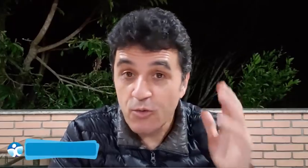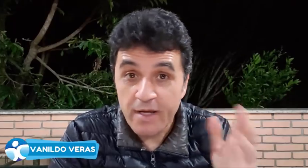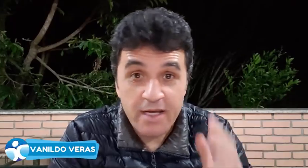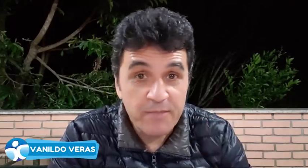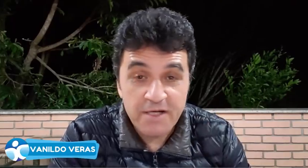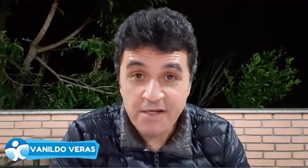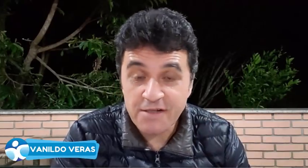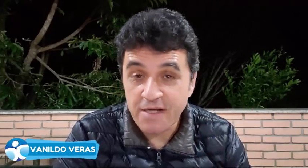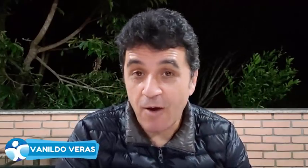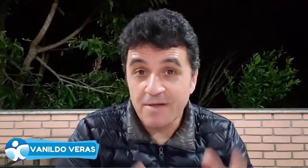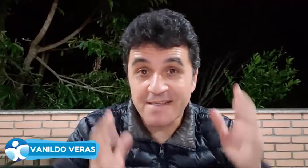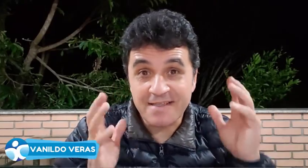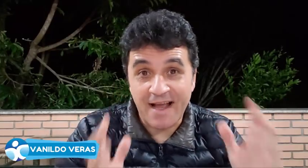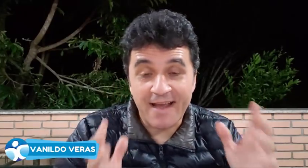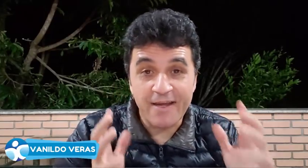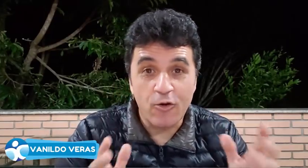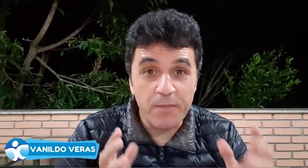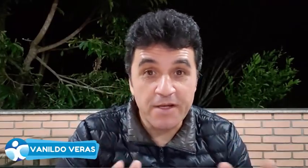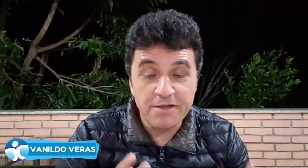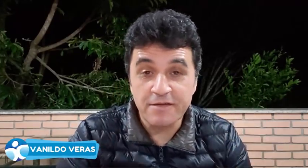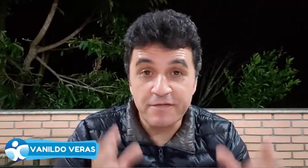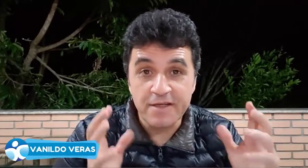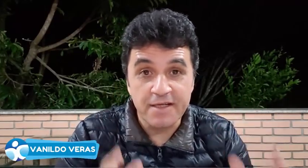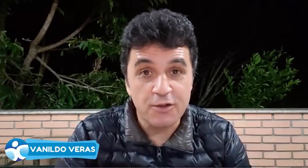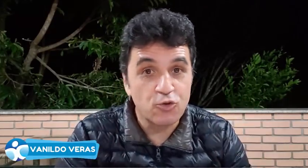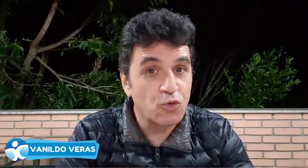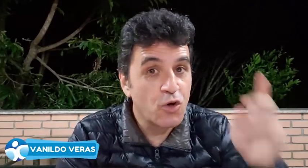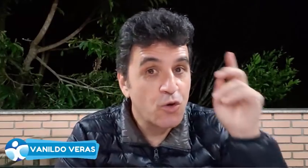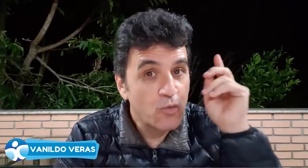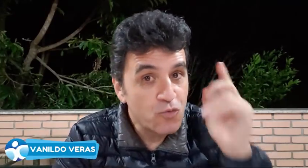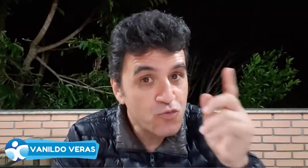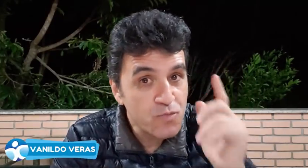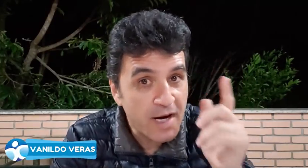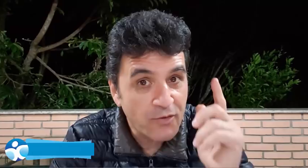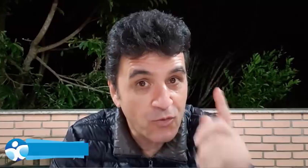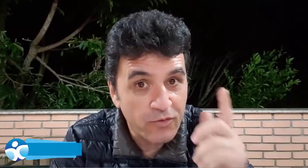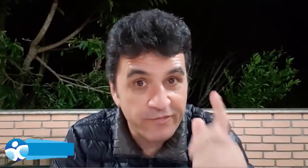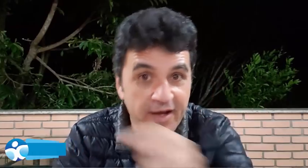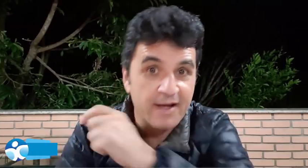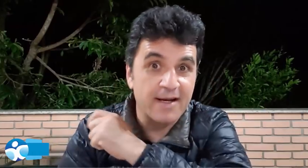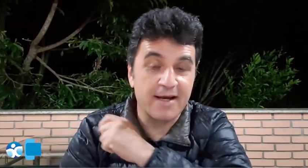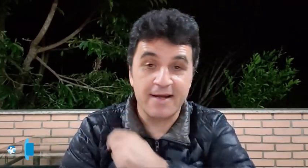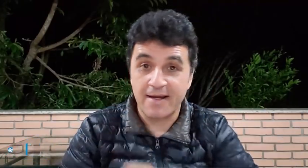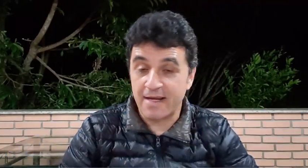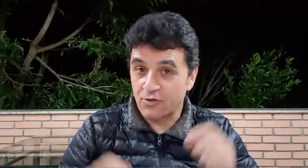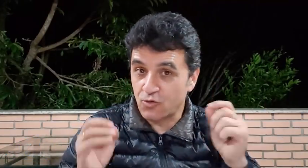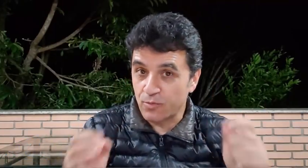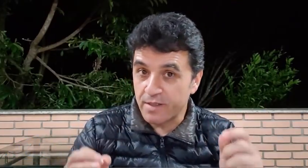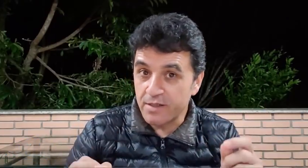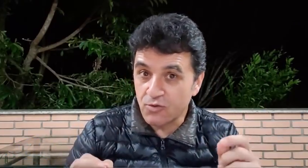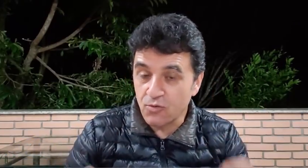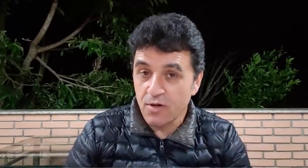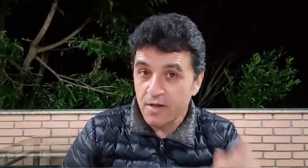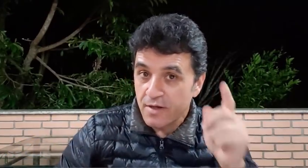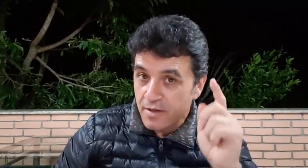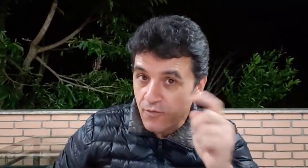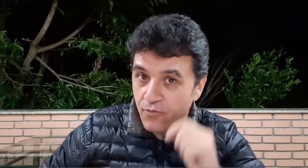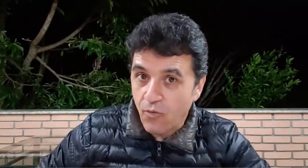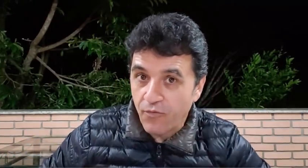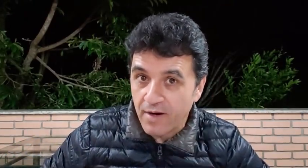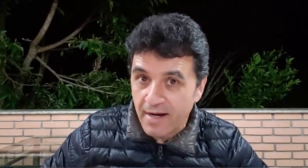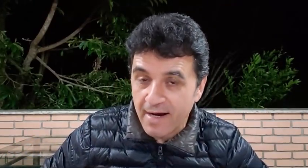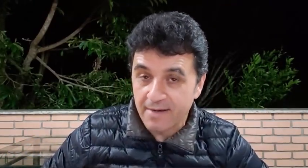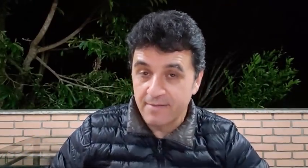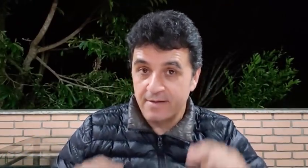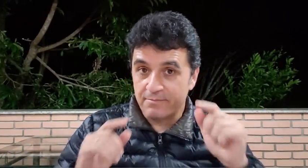O auxílio emergencial está realmente virando uma novela. É sobre isso que